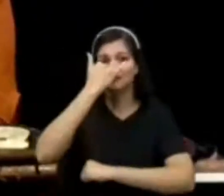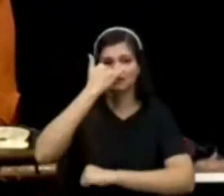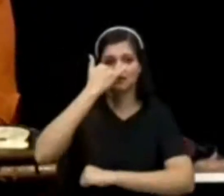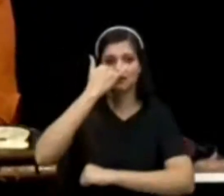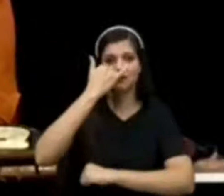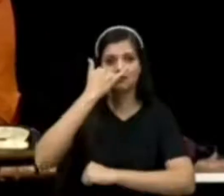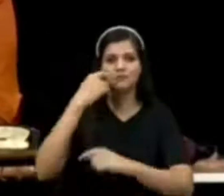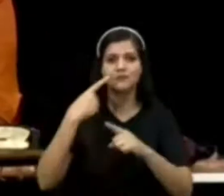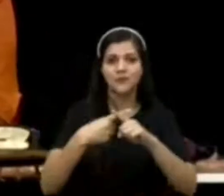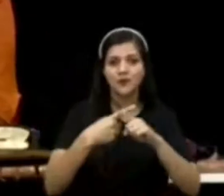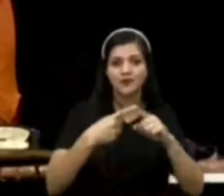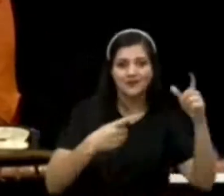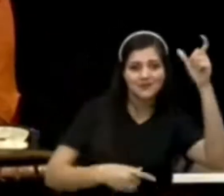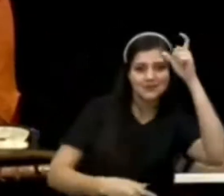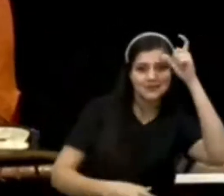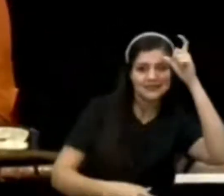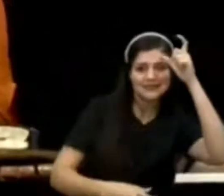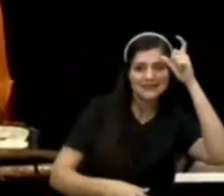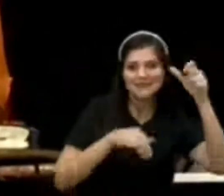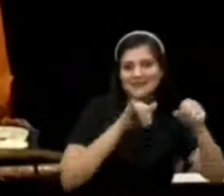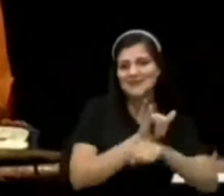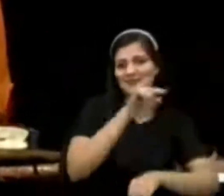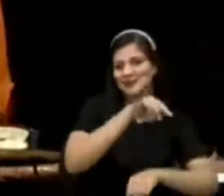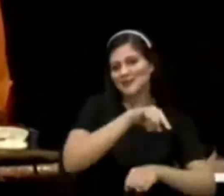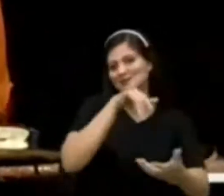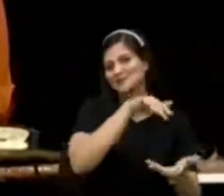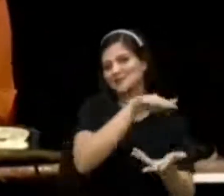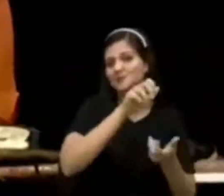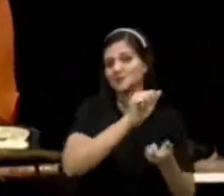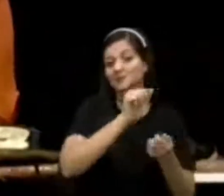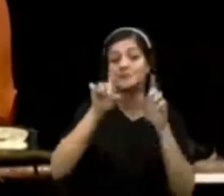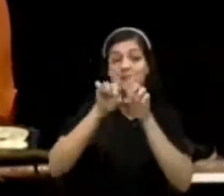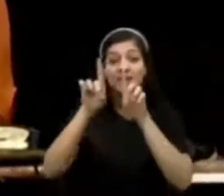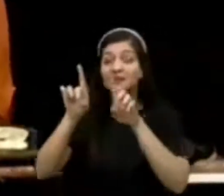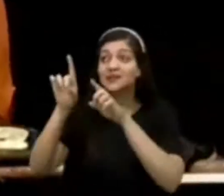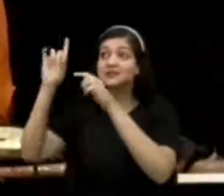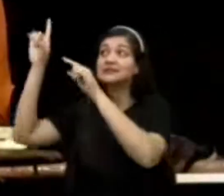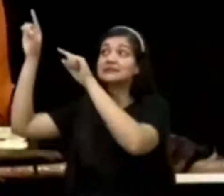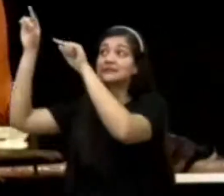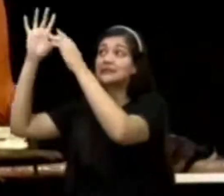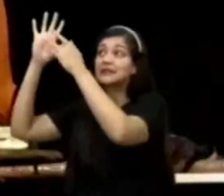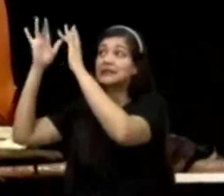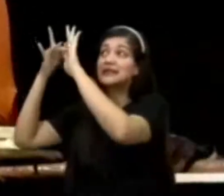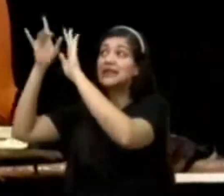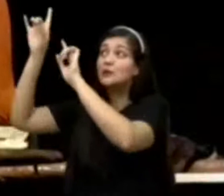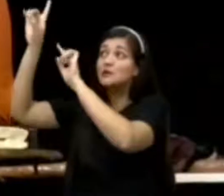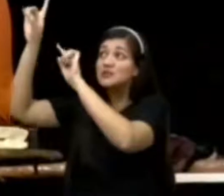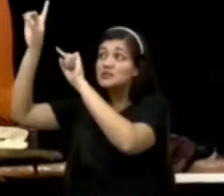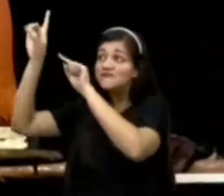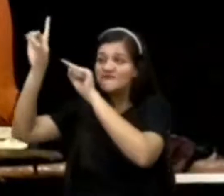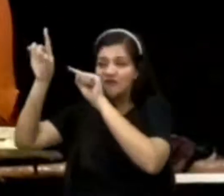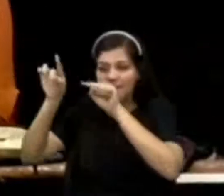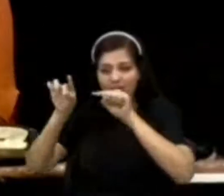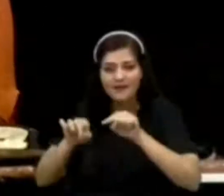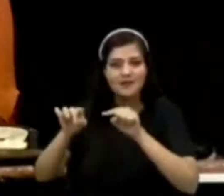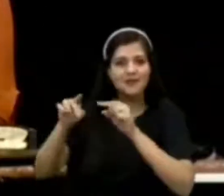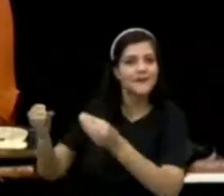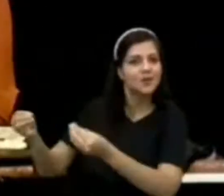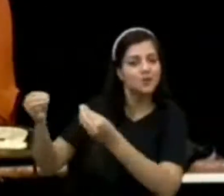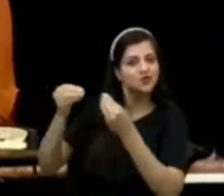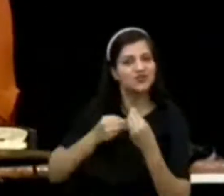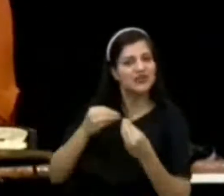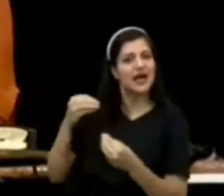desse mundo é Satanás. E Deus veio para nos dar essa nova identidade. E essa